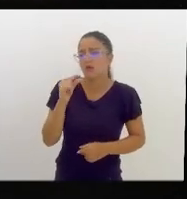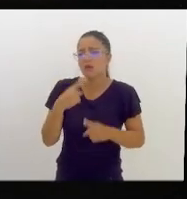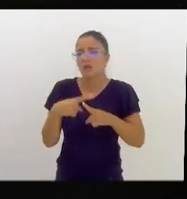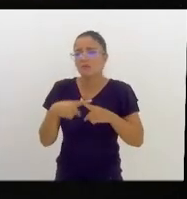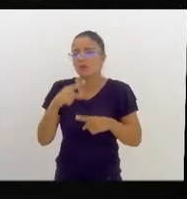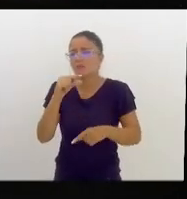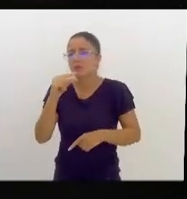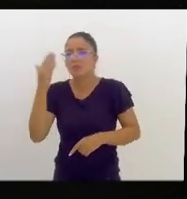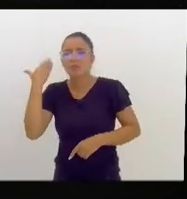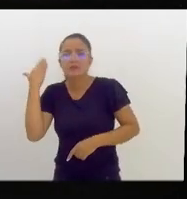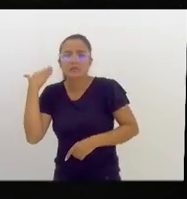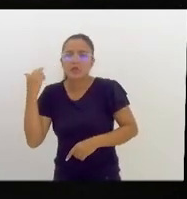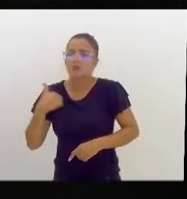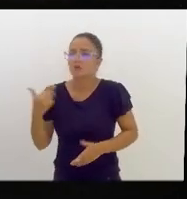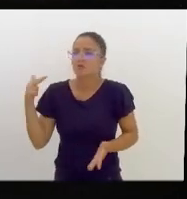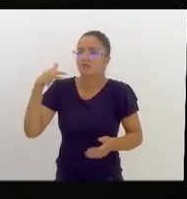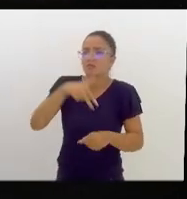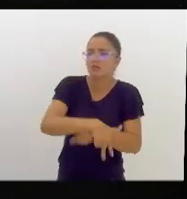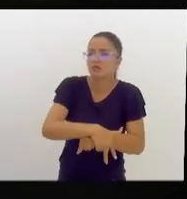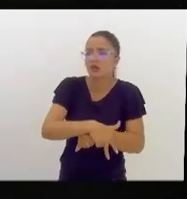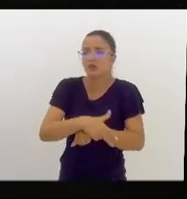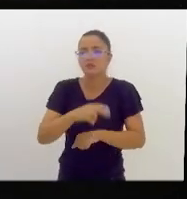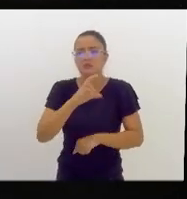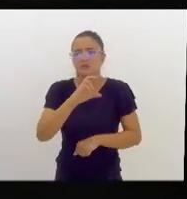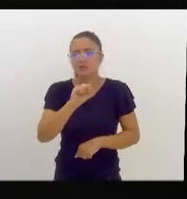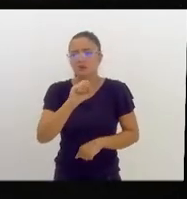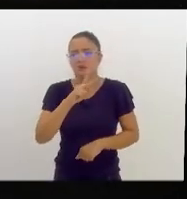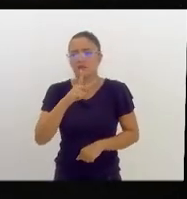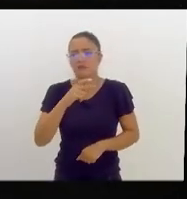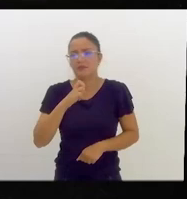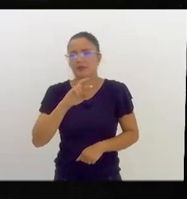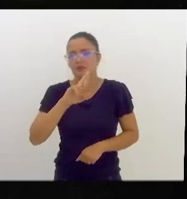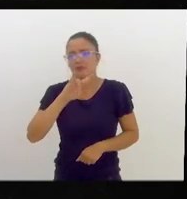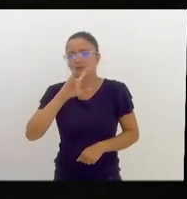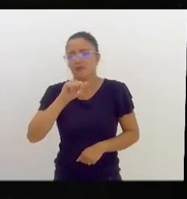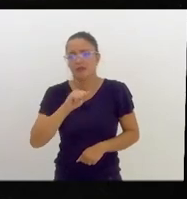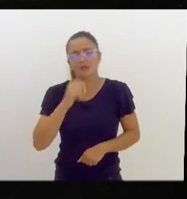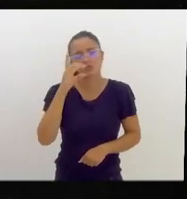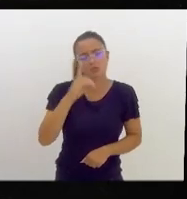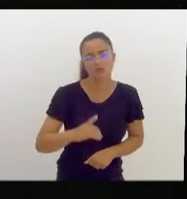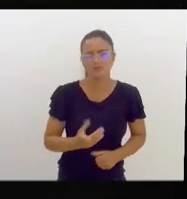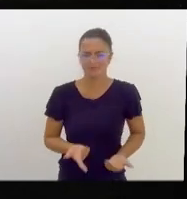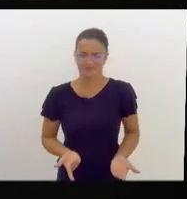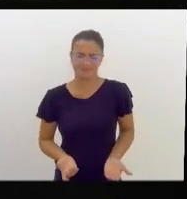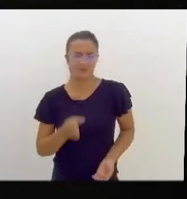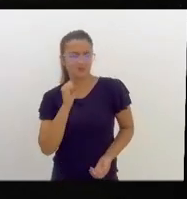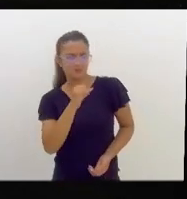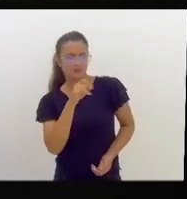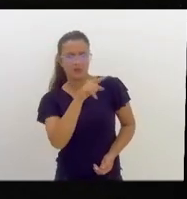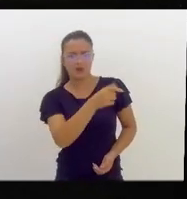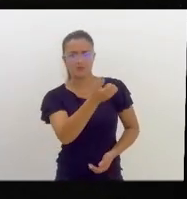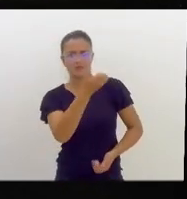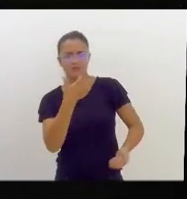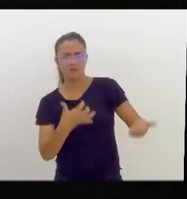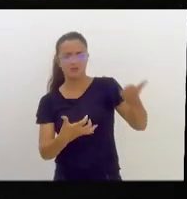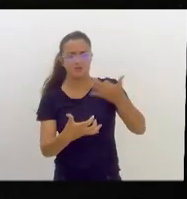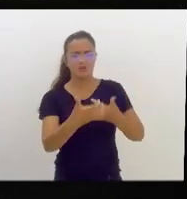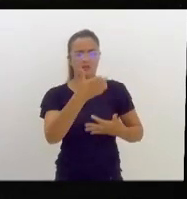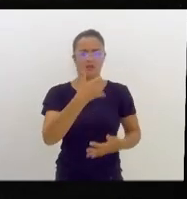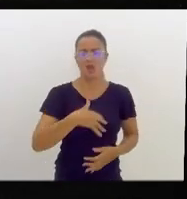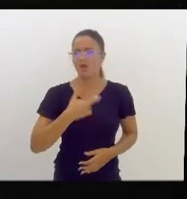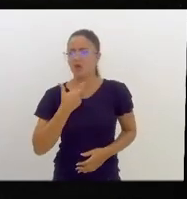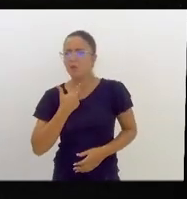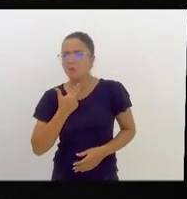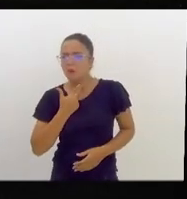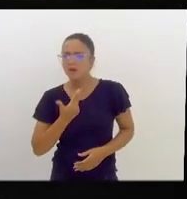de direção na concessionária Supervia. Então, se ele não pode prestar os esclarecimentos